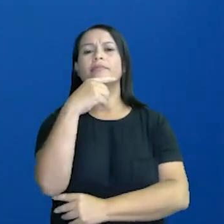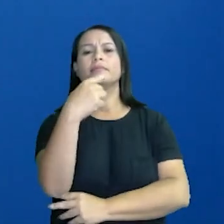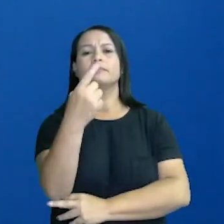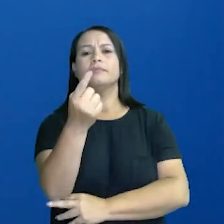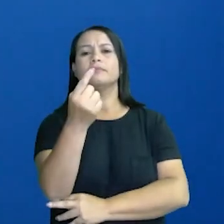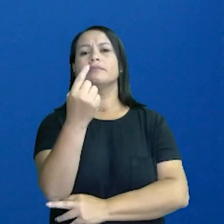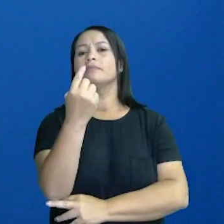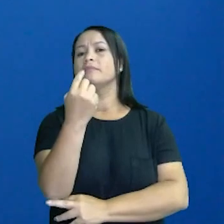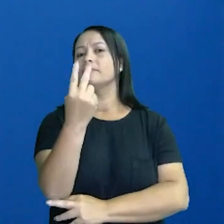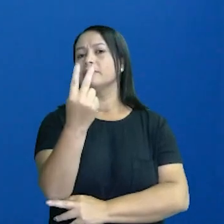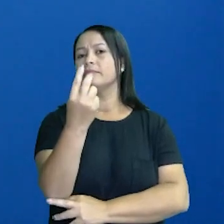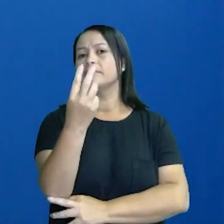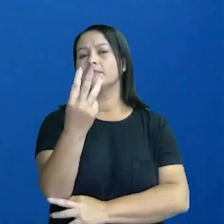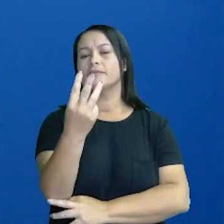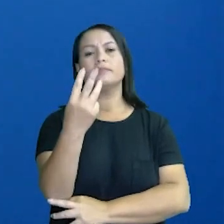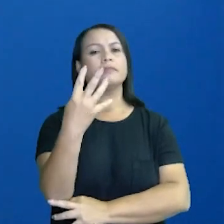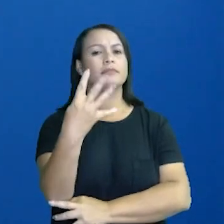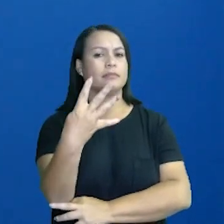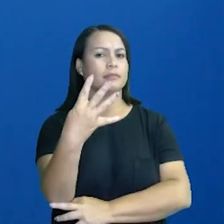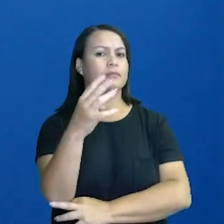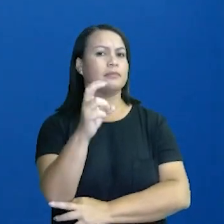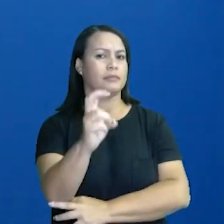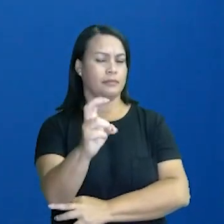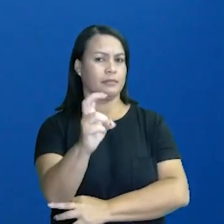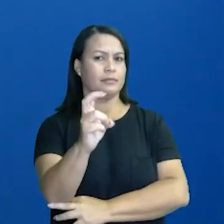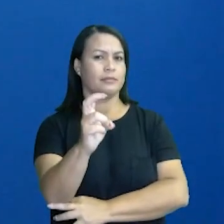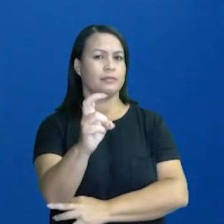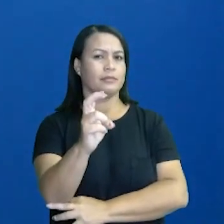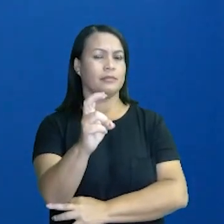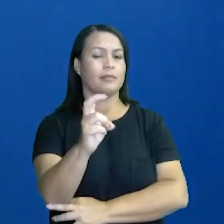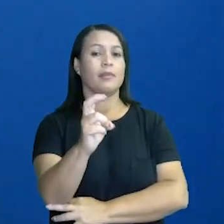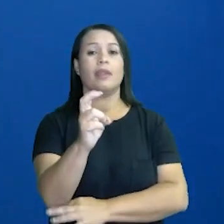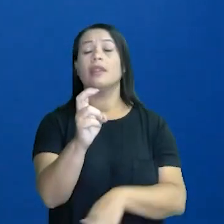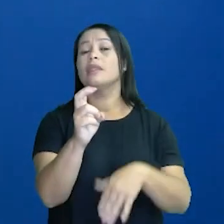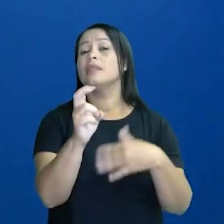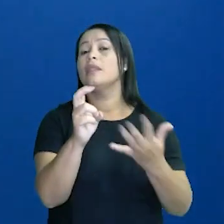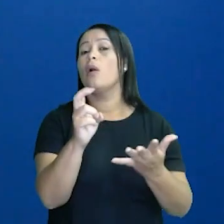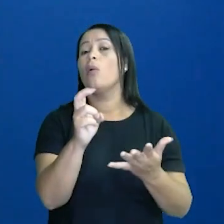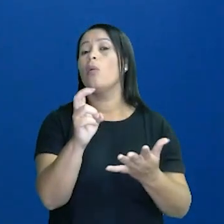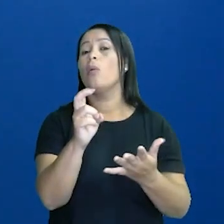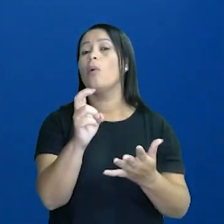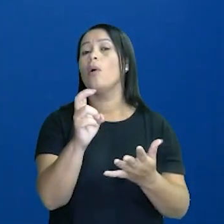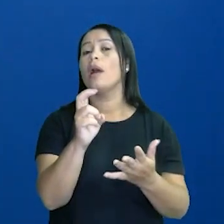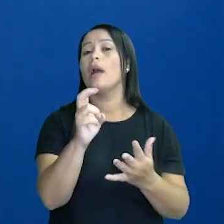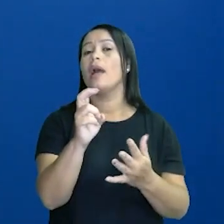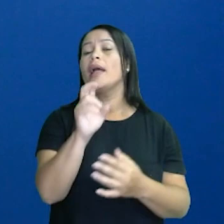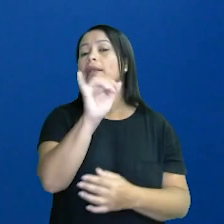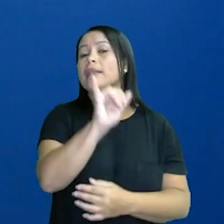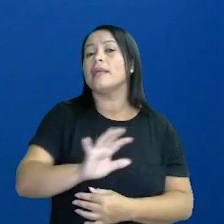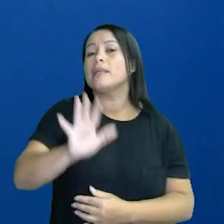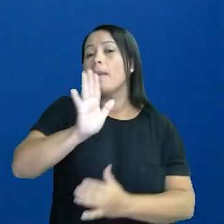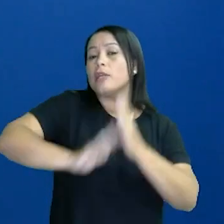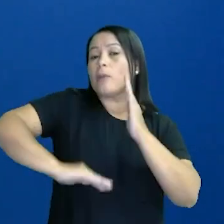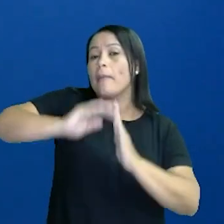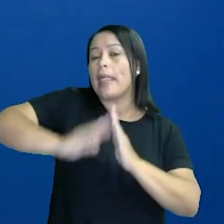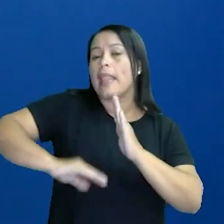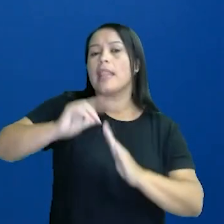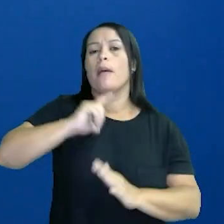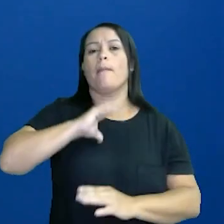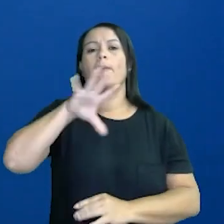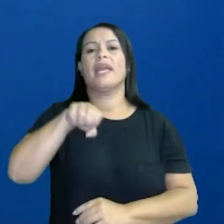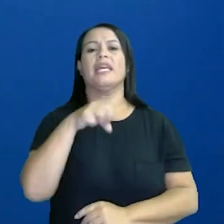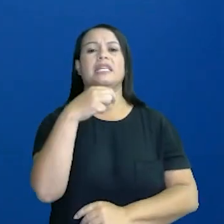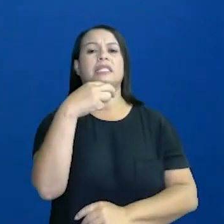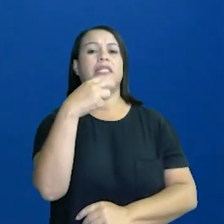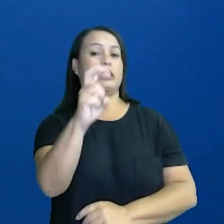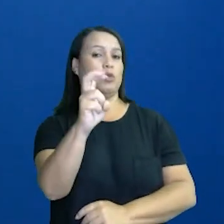Ó, 1, 2, 3, 4, 5. Então, dessa parte que está pintada, eu peguei